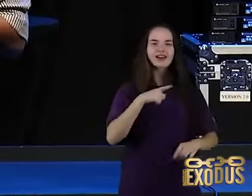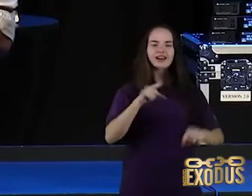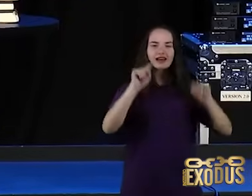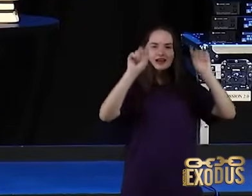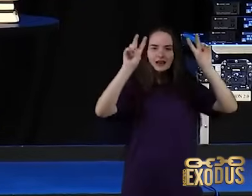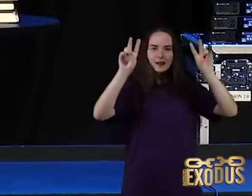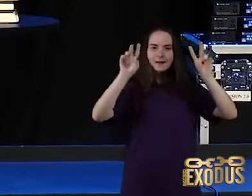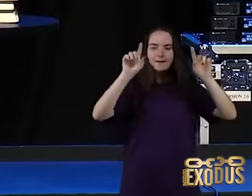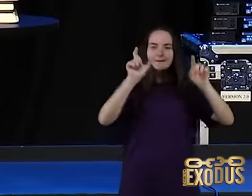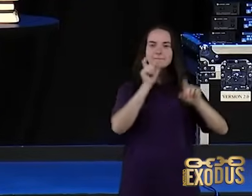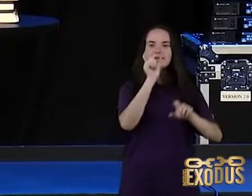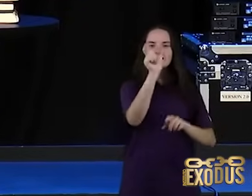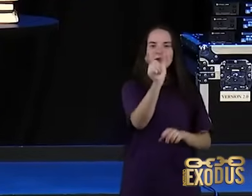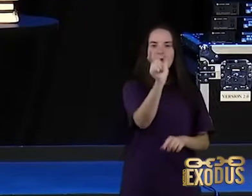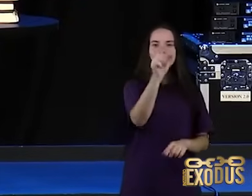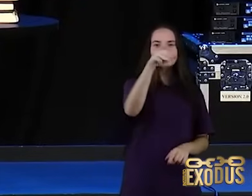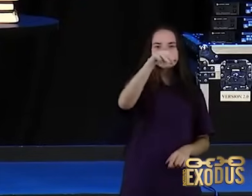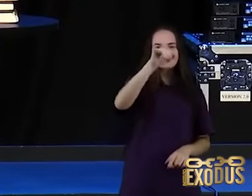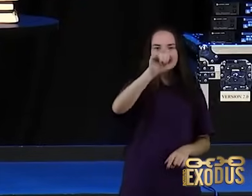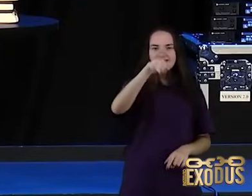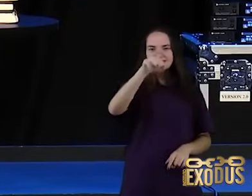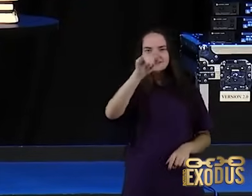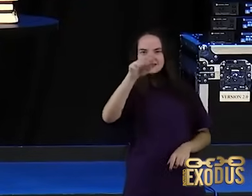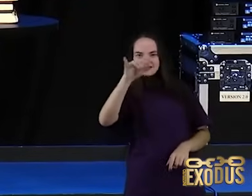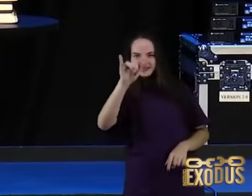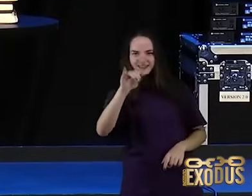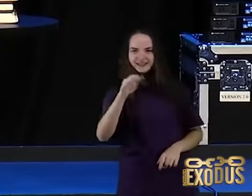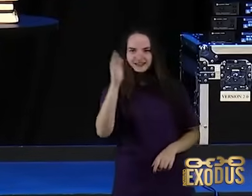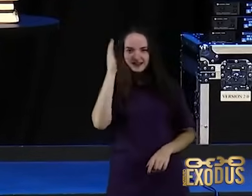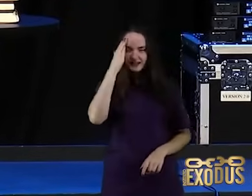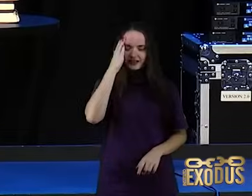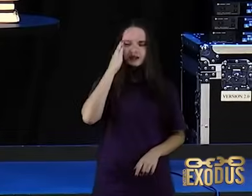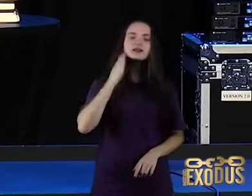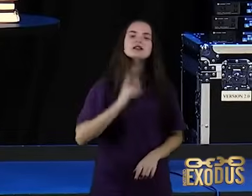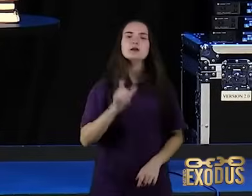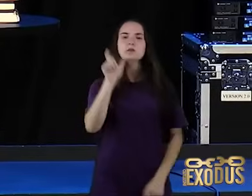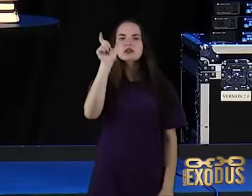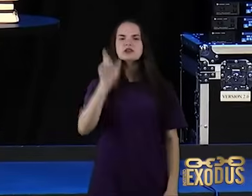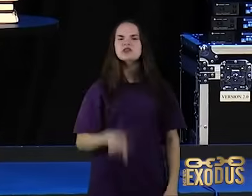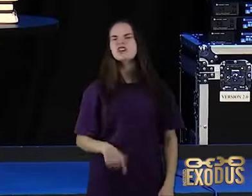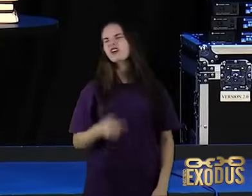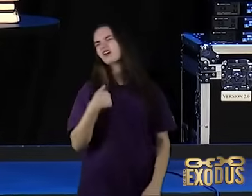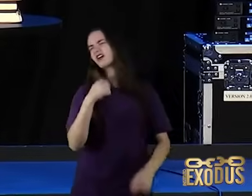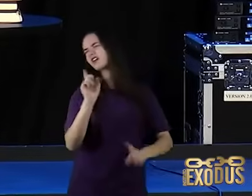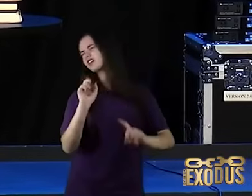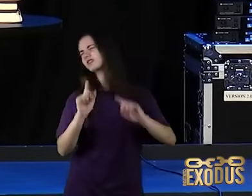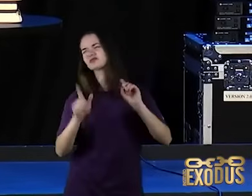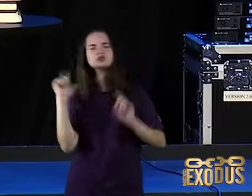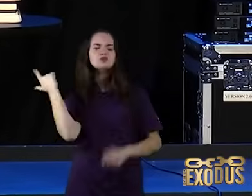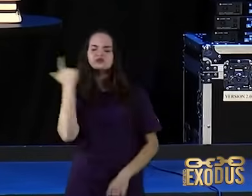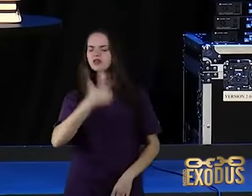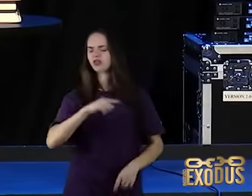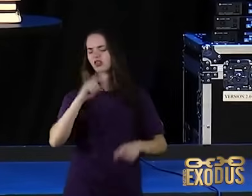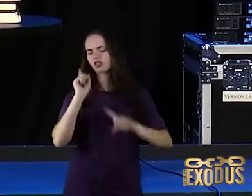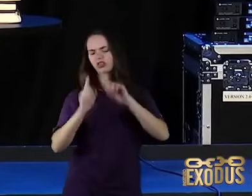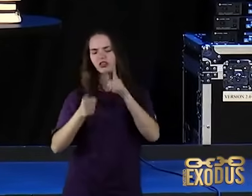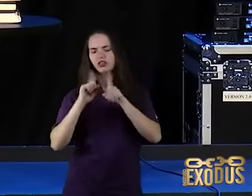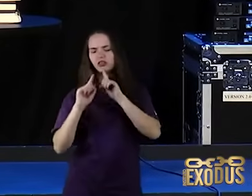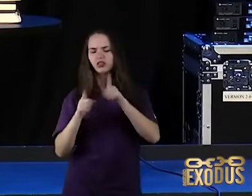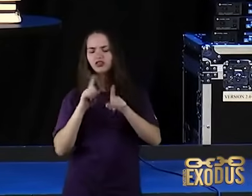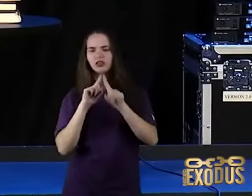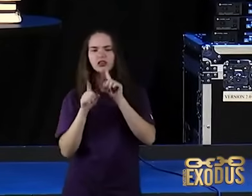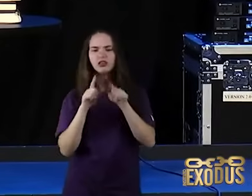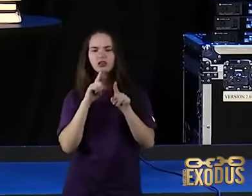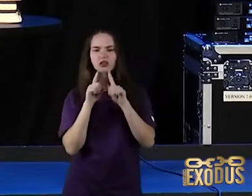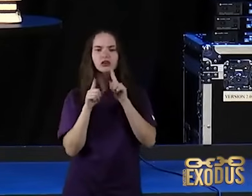gente gente para de mimi e Rema você não quer chegar lá Rema vai ah não dá para correr Então anda não dá para andar